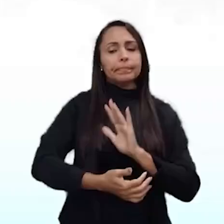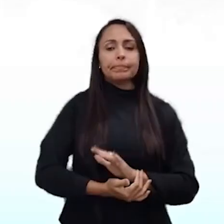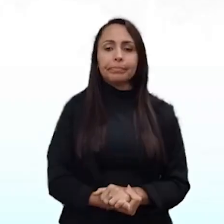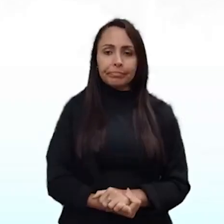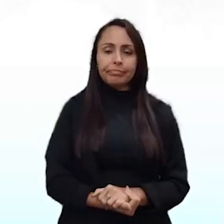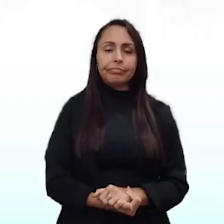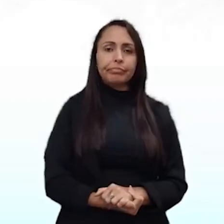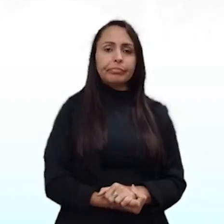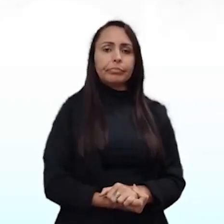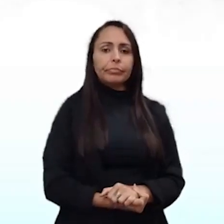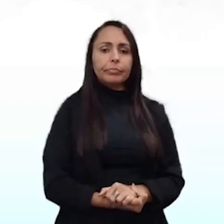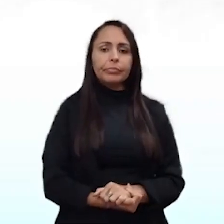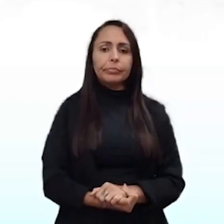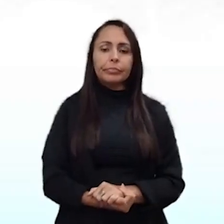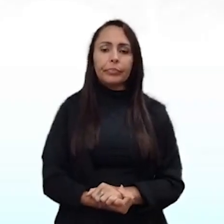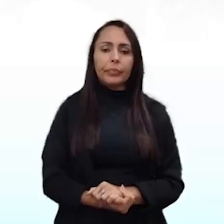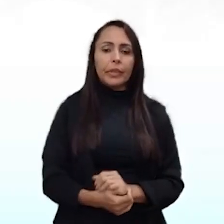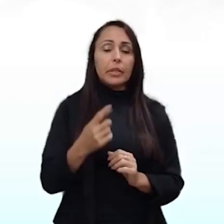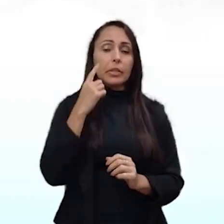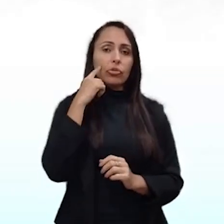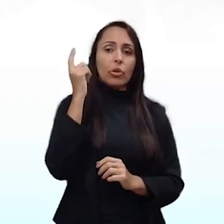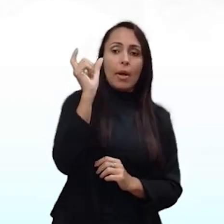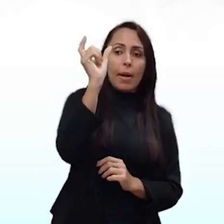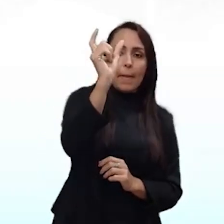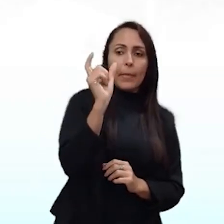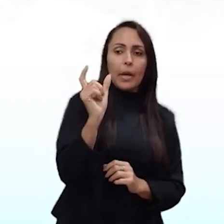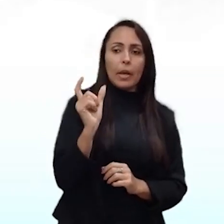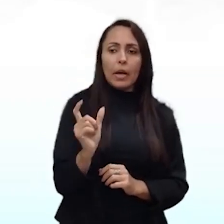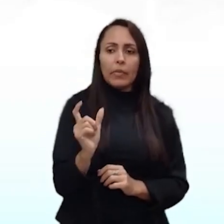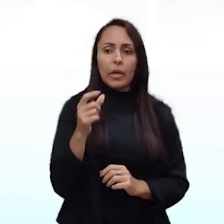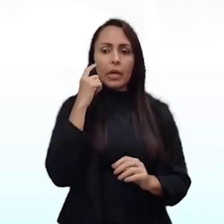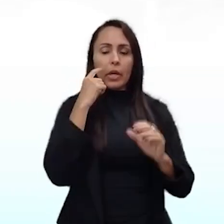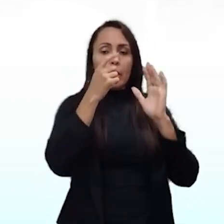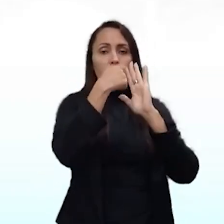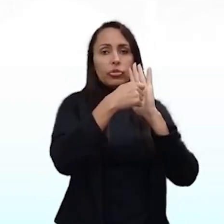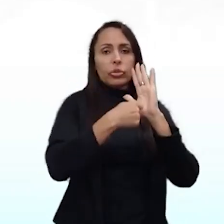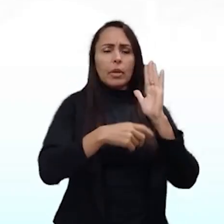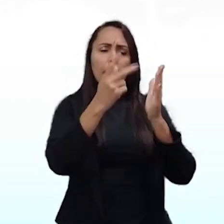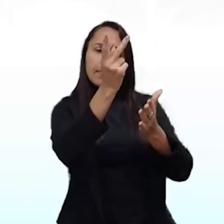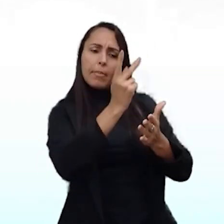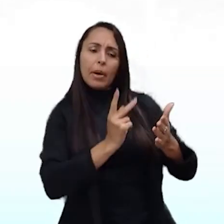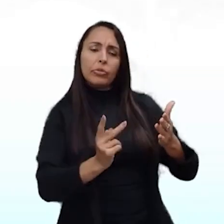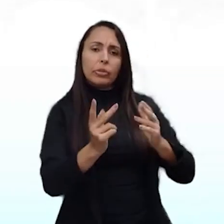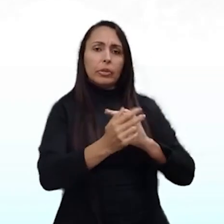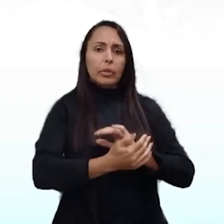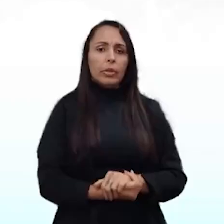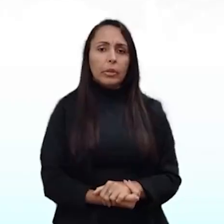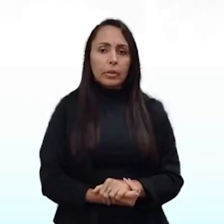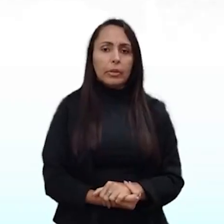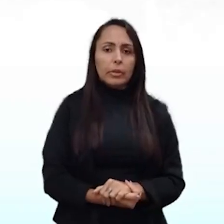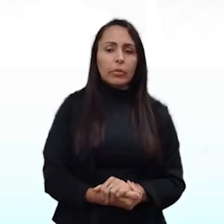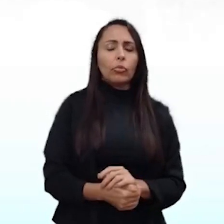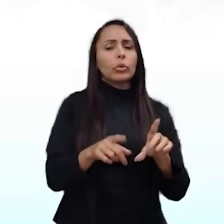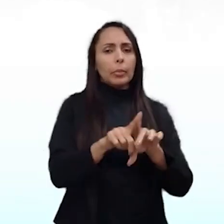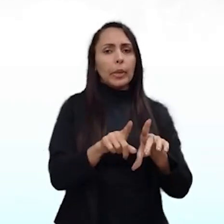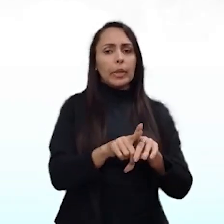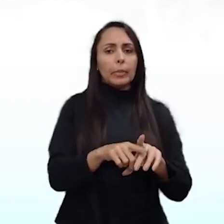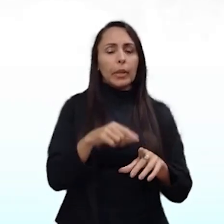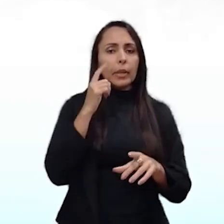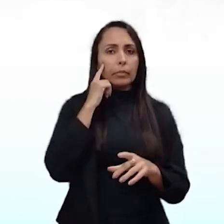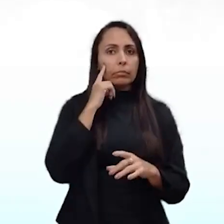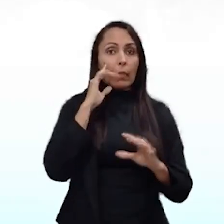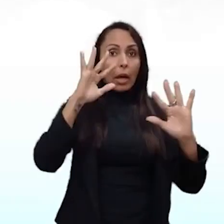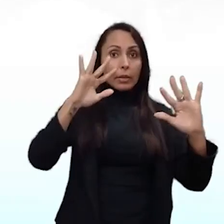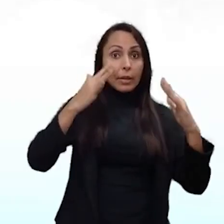multimodal, tá? Em que existe a palavra escrita e a imagem. Olha a cor também da placa,